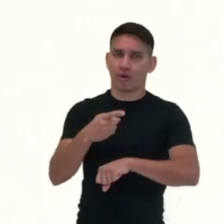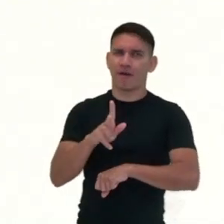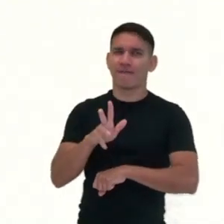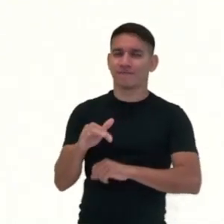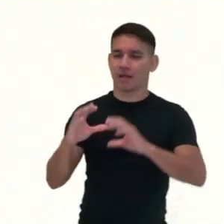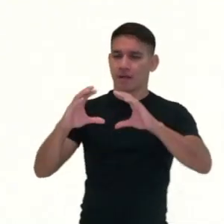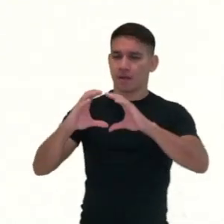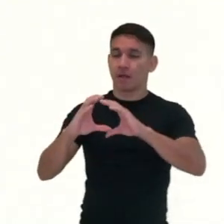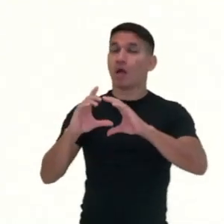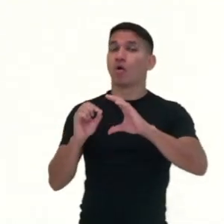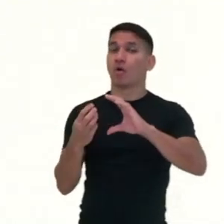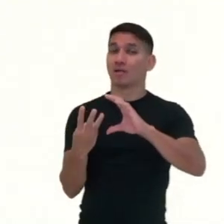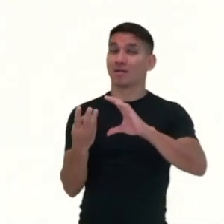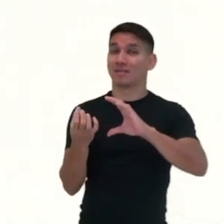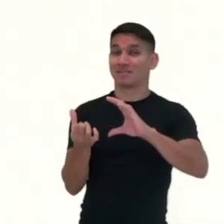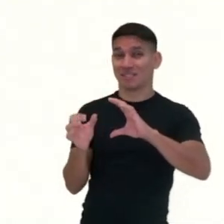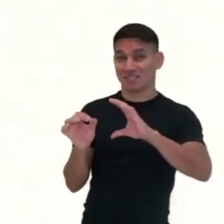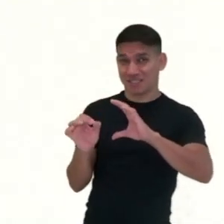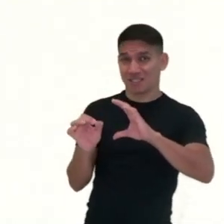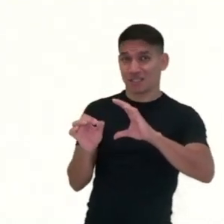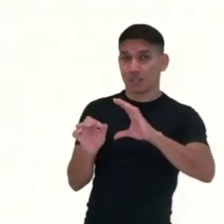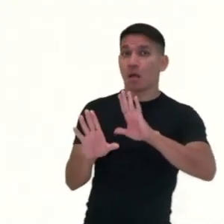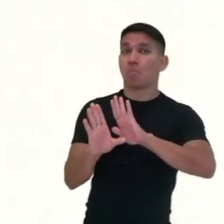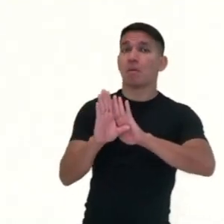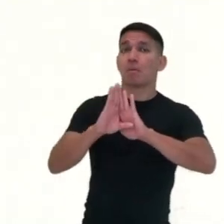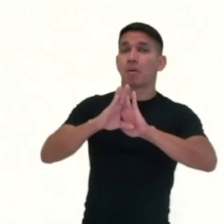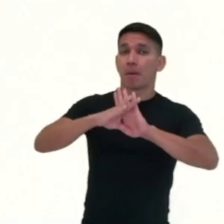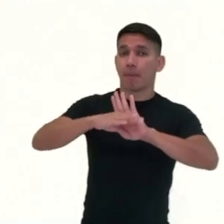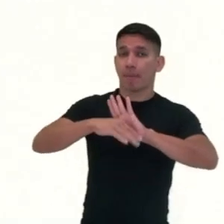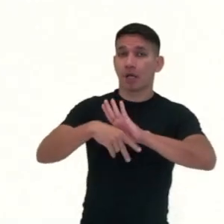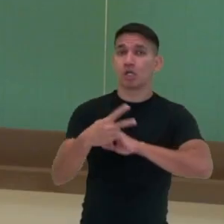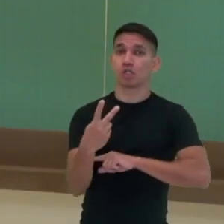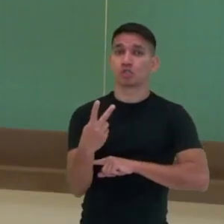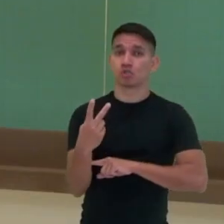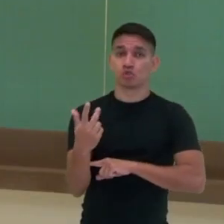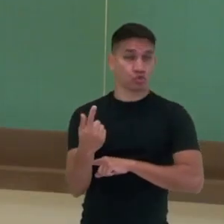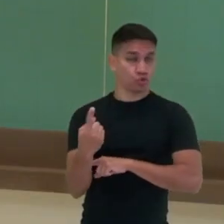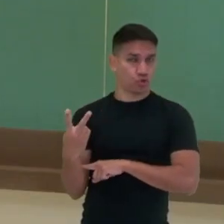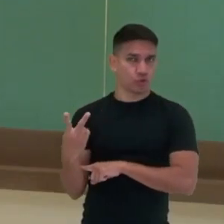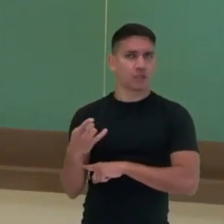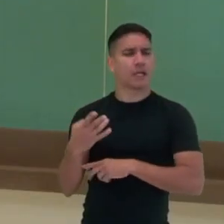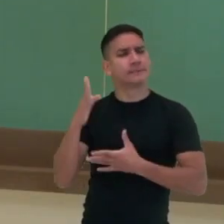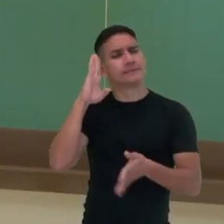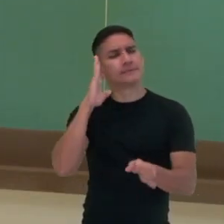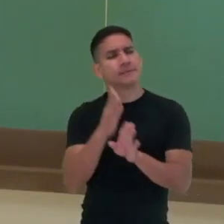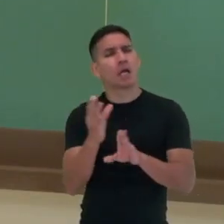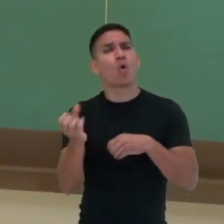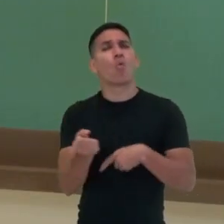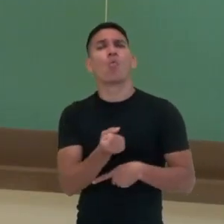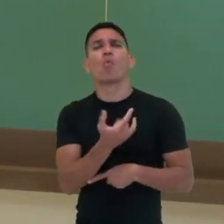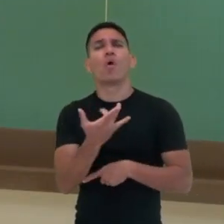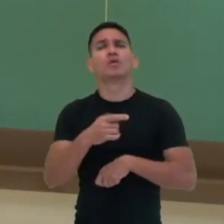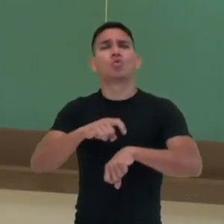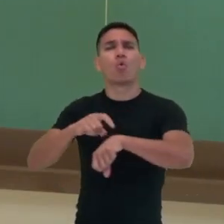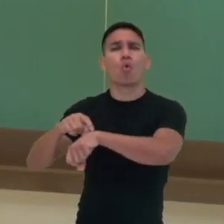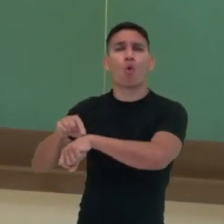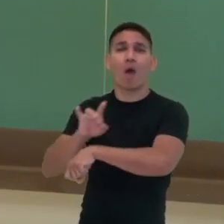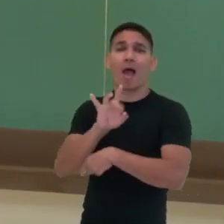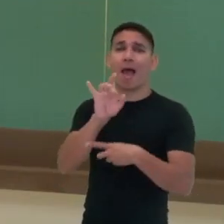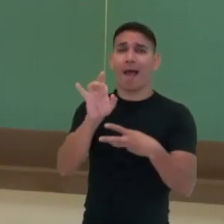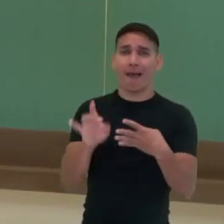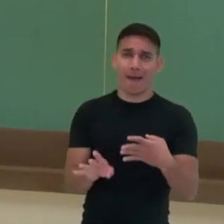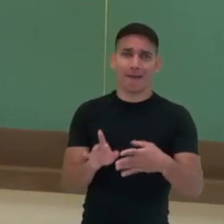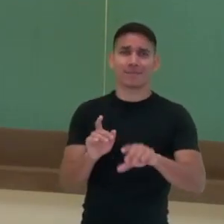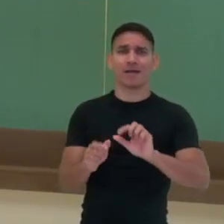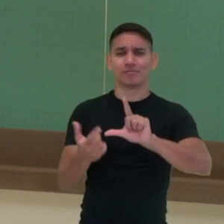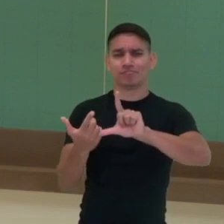12 para obter a medida da abertura em graus de cada hora. Então, vamos ver quantos graus que cada hora vão medir ali, tá